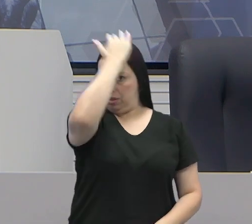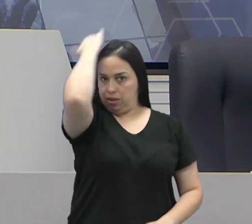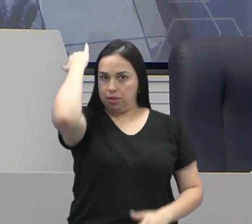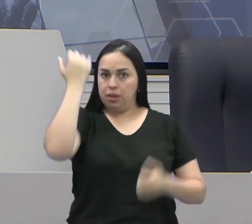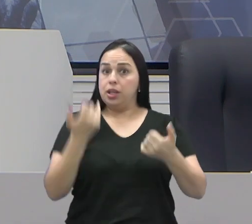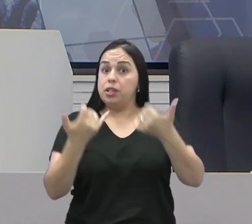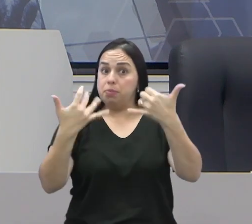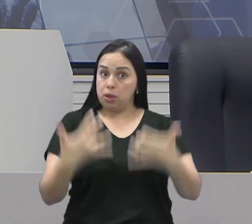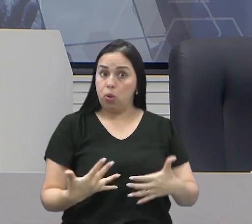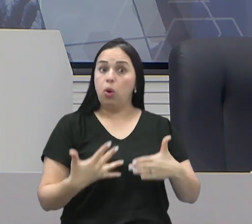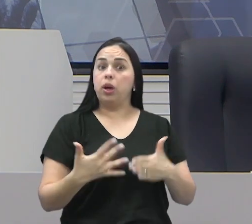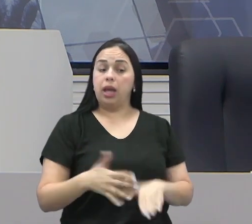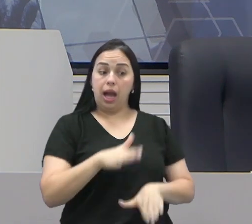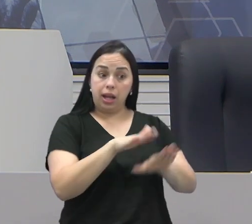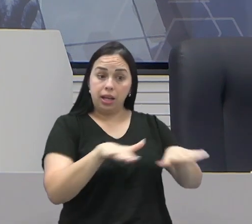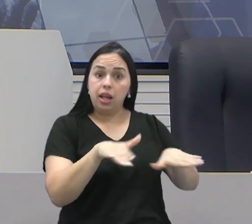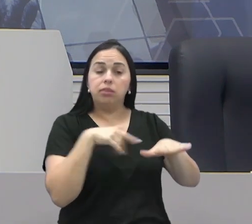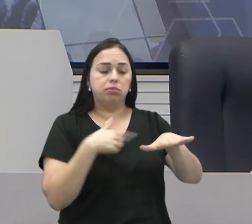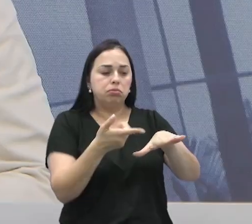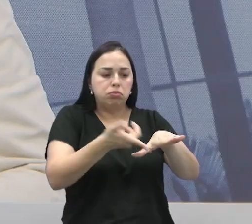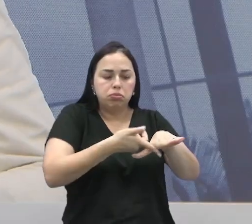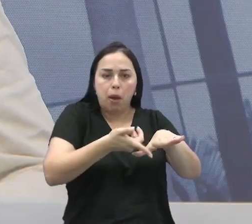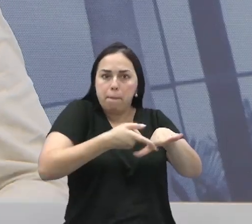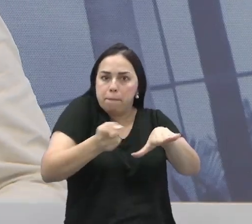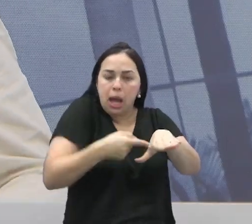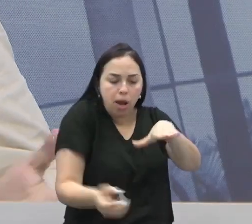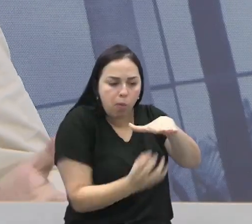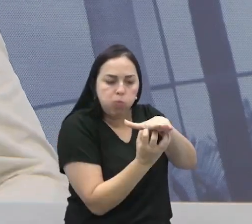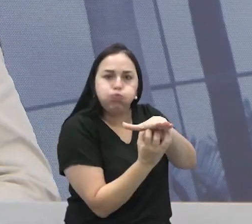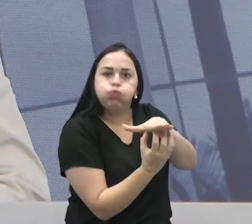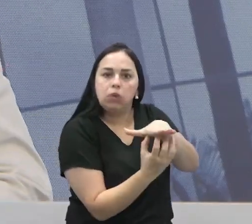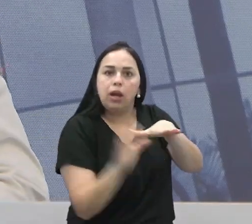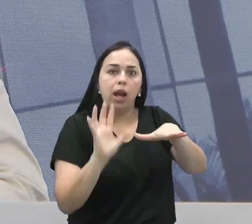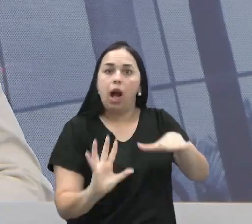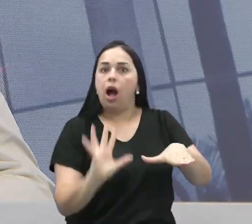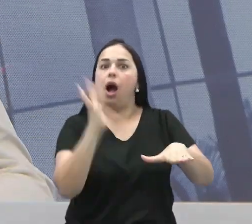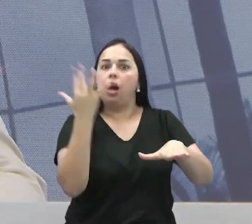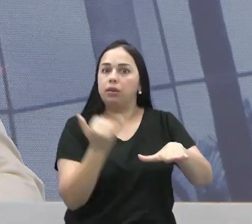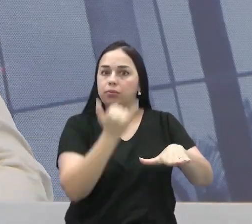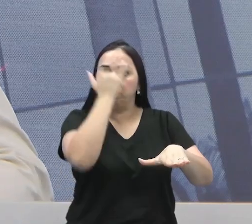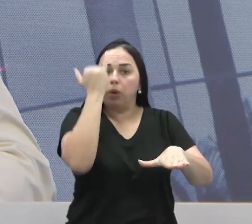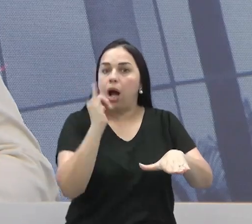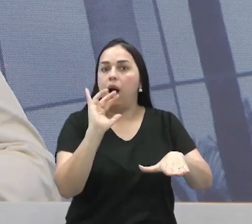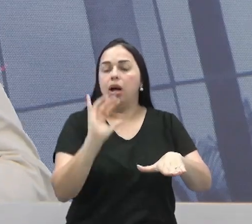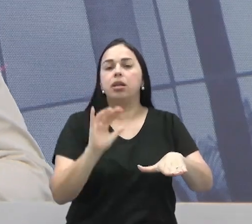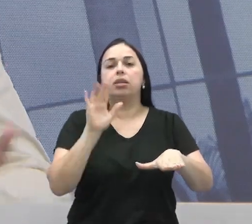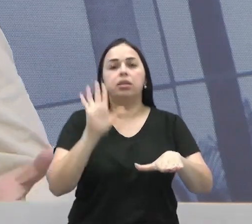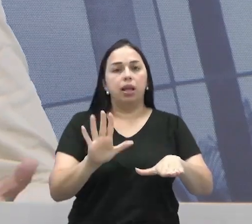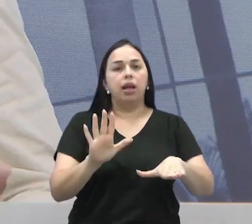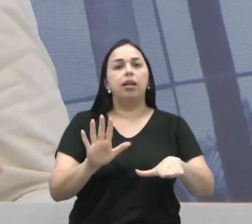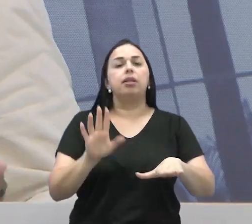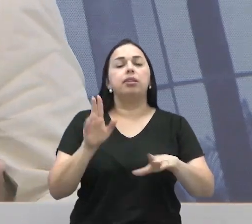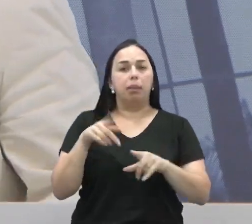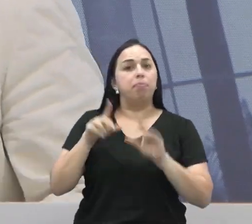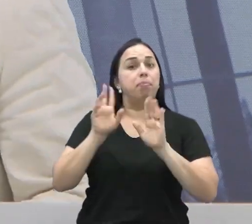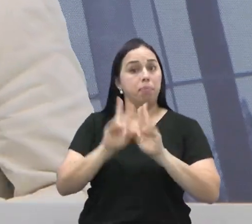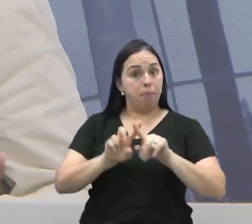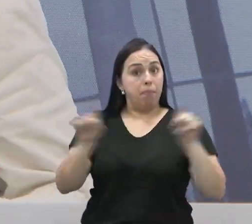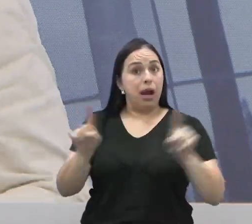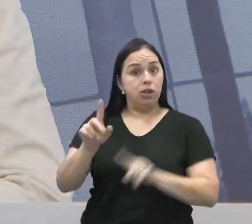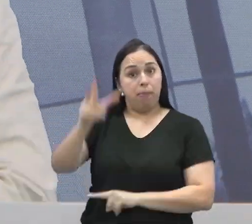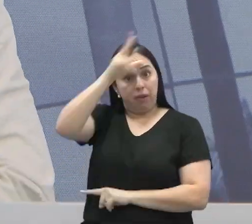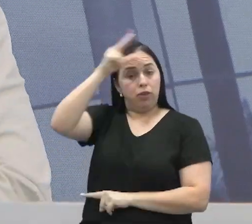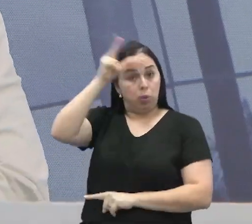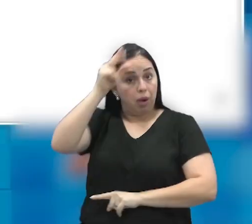sobre o caso da criança que queimou o pé na escola. O parlamentar informou que o acidente foi uma fatalidade e que a situação será averiguada